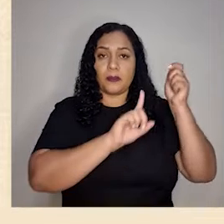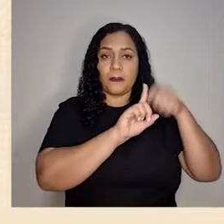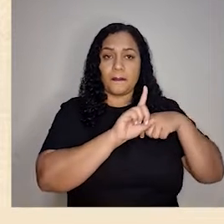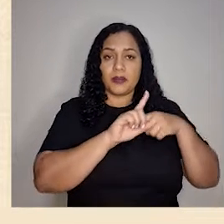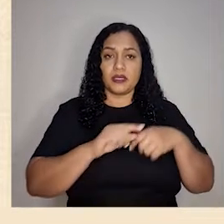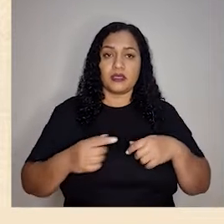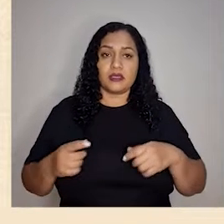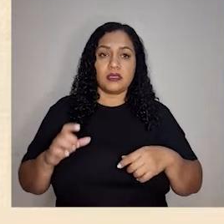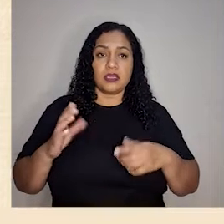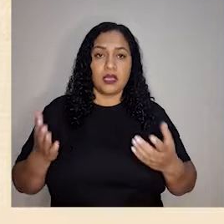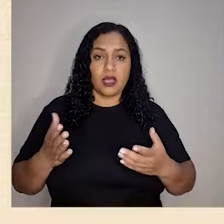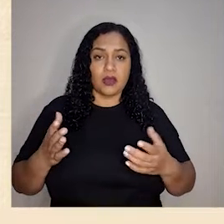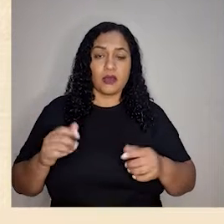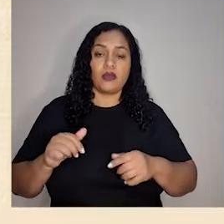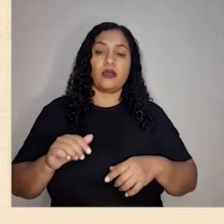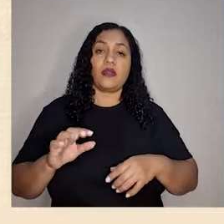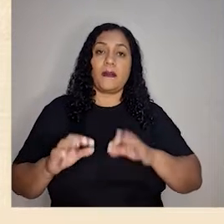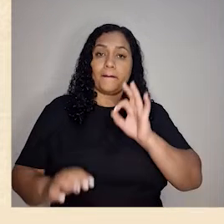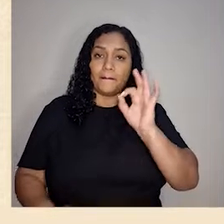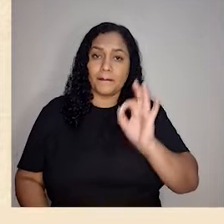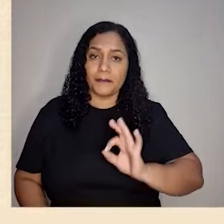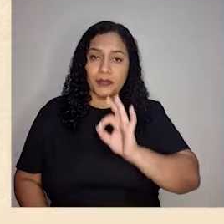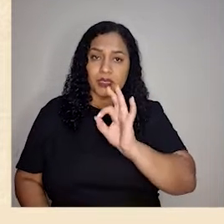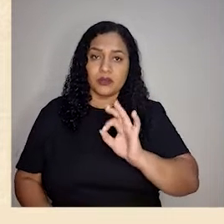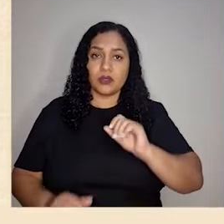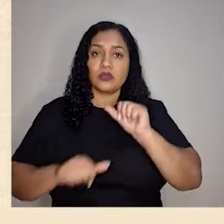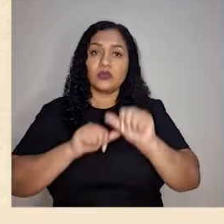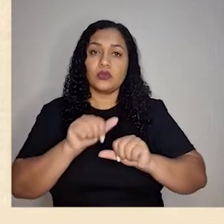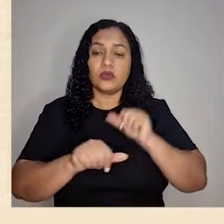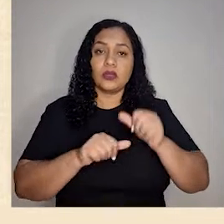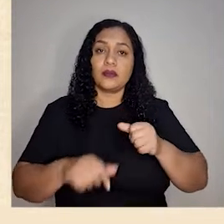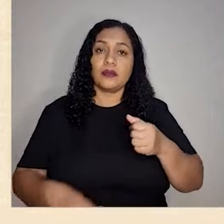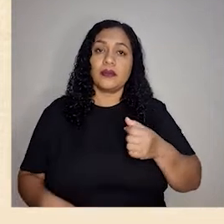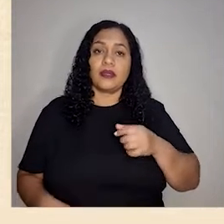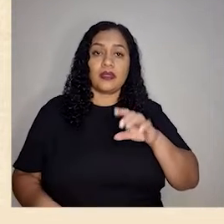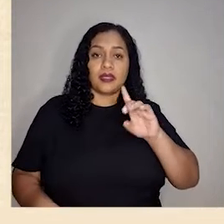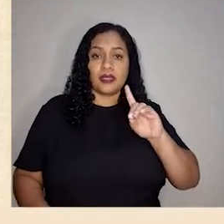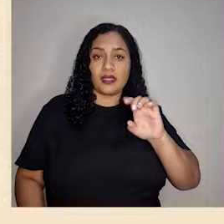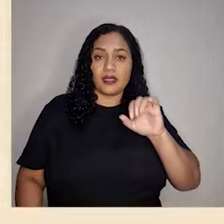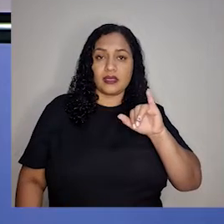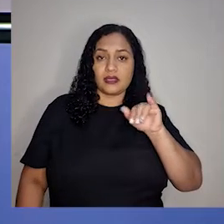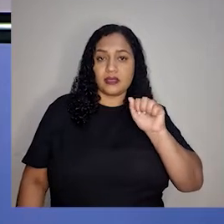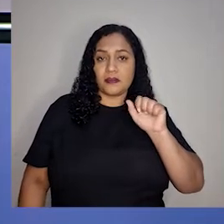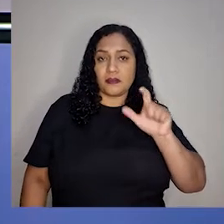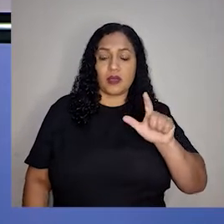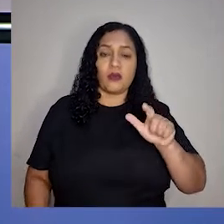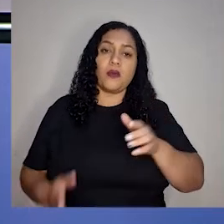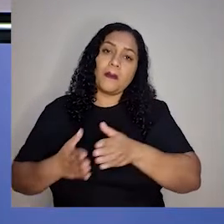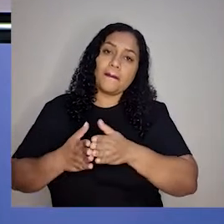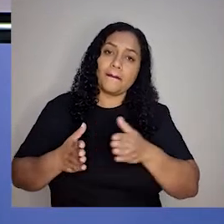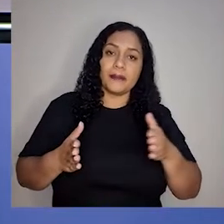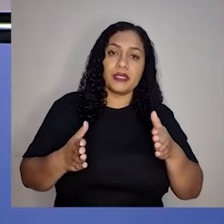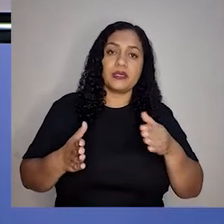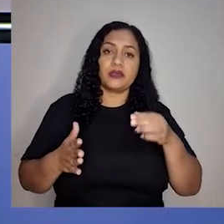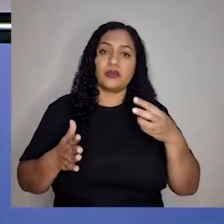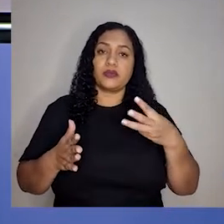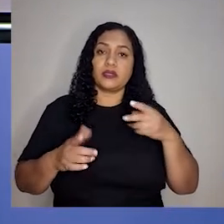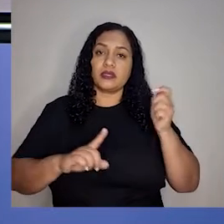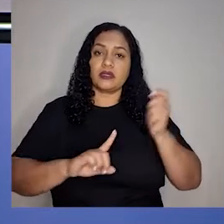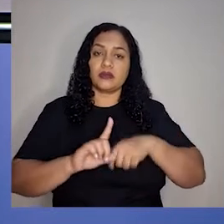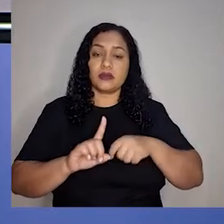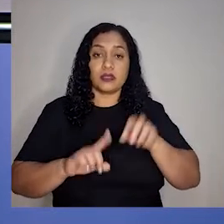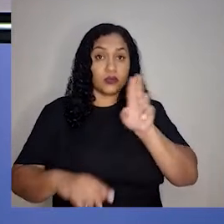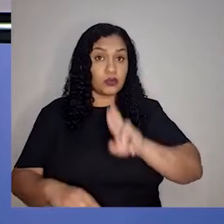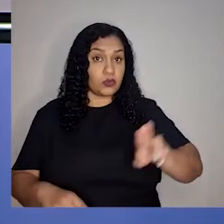de percentual para decimal o tempo três meses usando essas